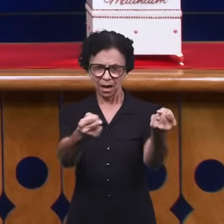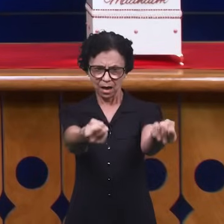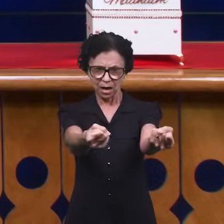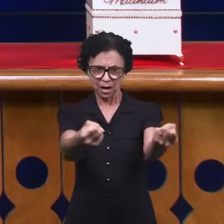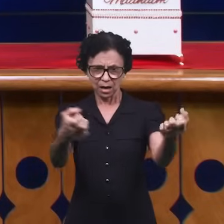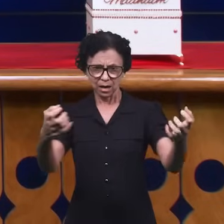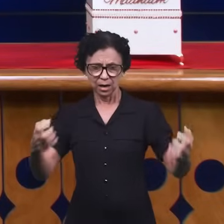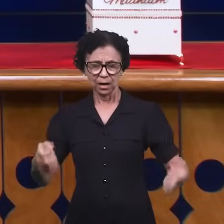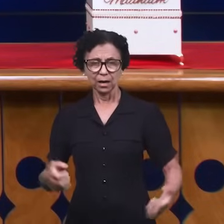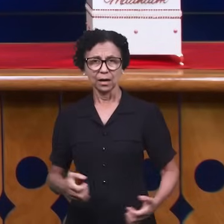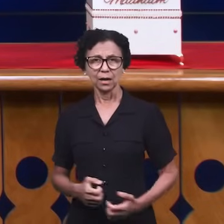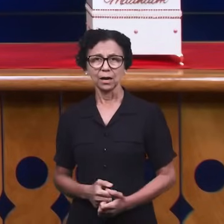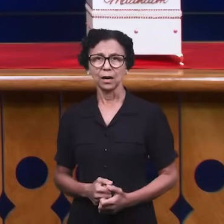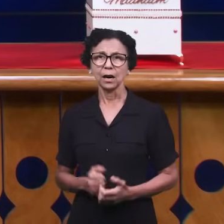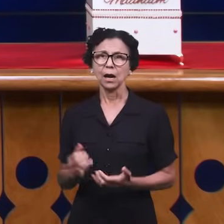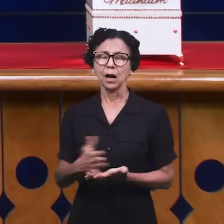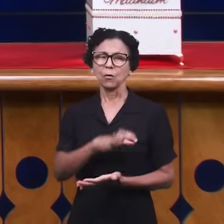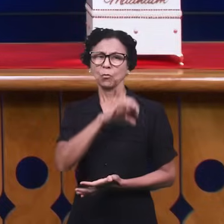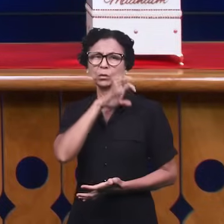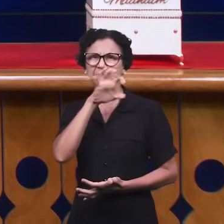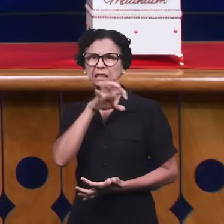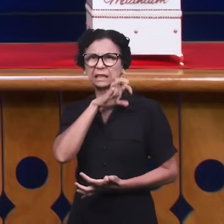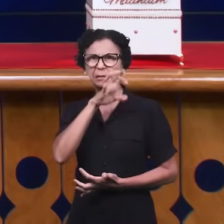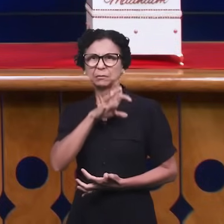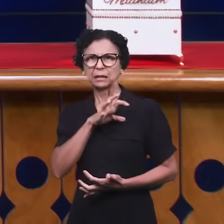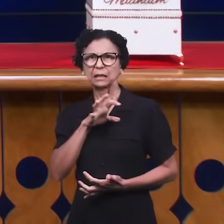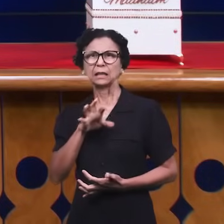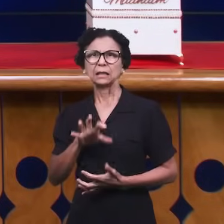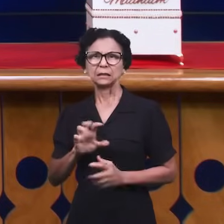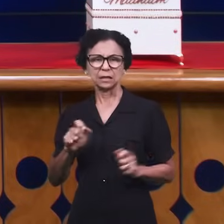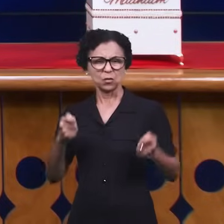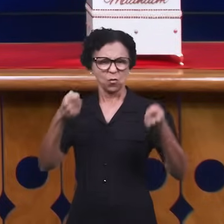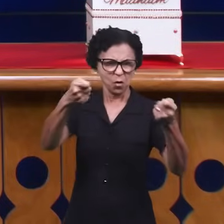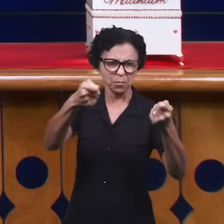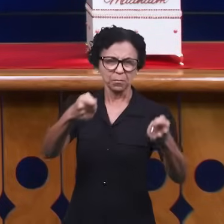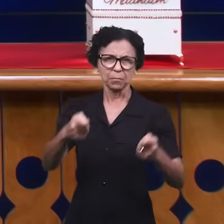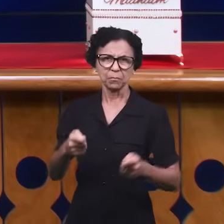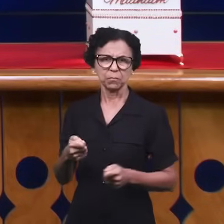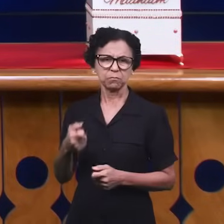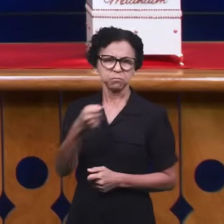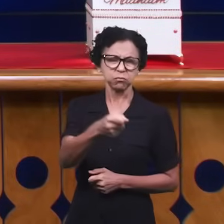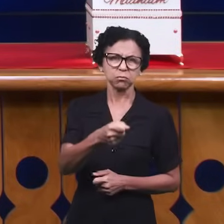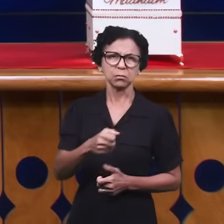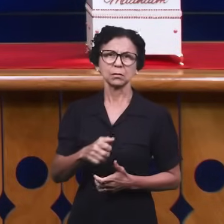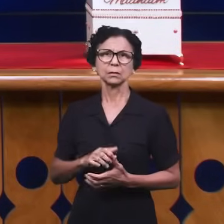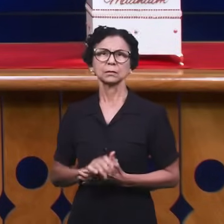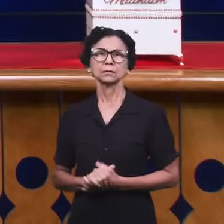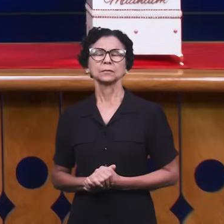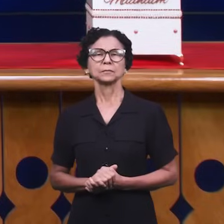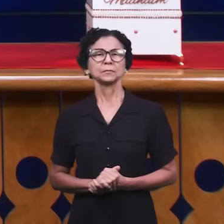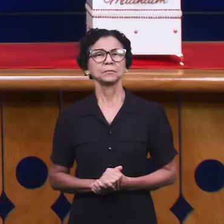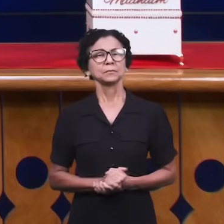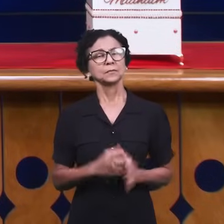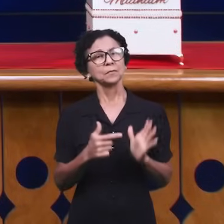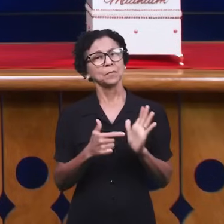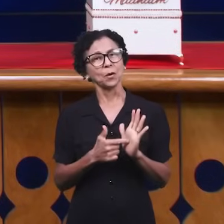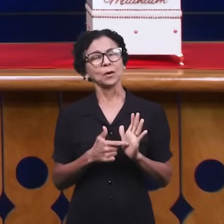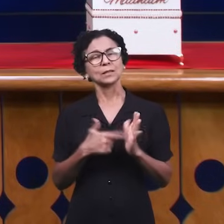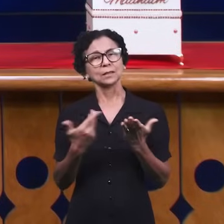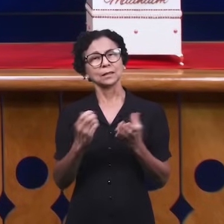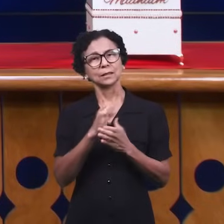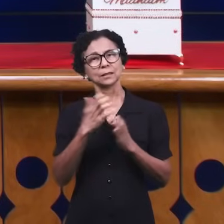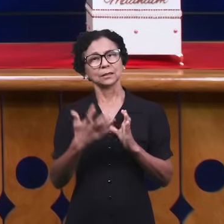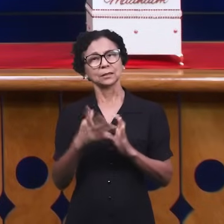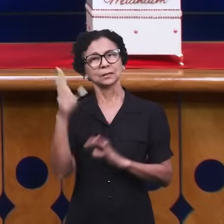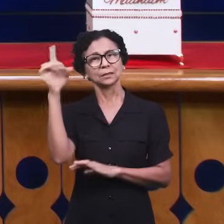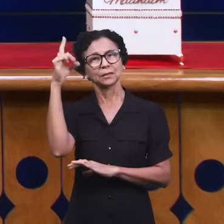até alguns animais, que fica bem caracterizado a luta de Davi e as suas vitórias. Em certa